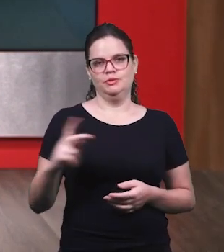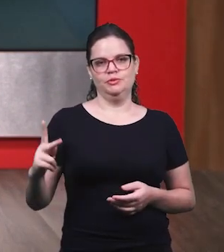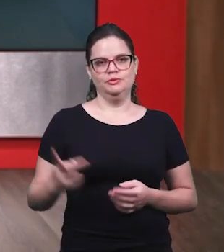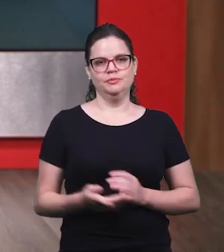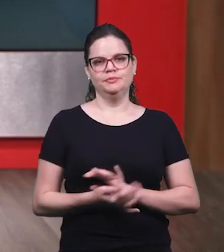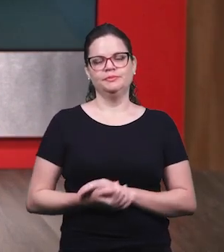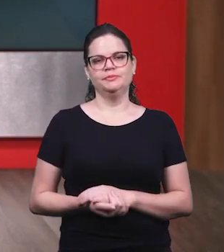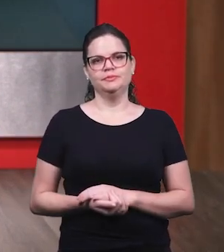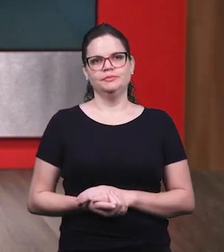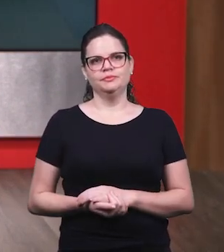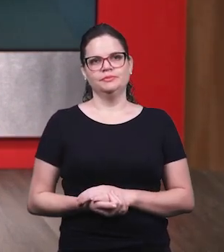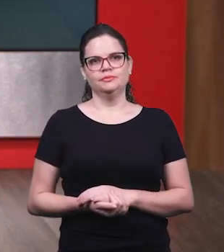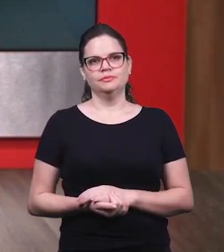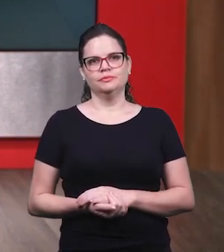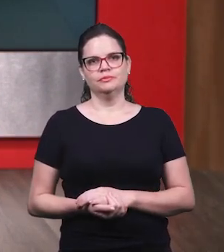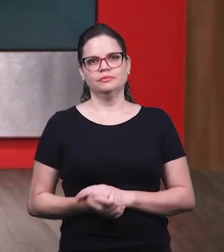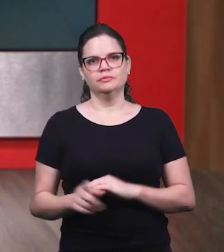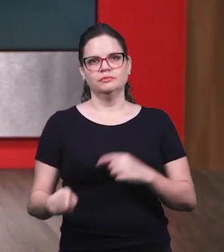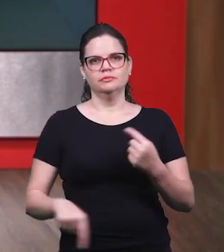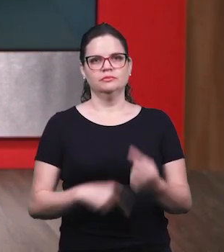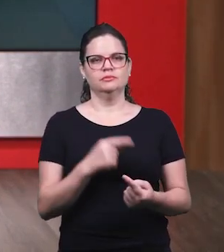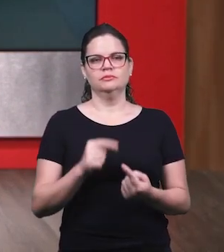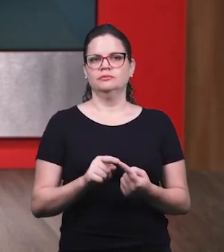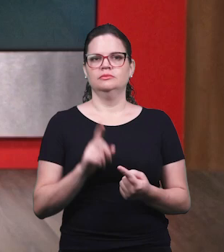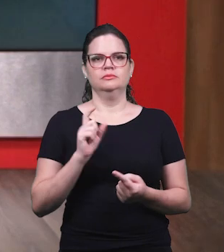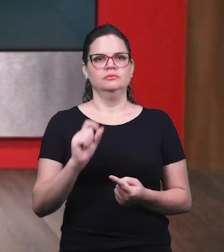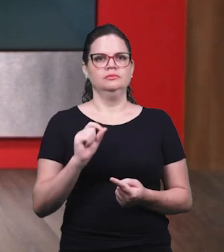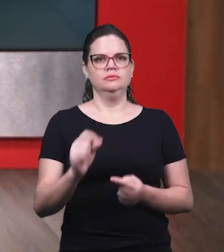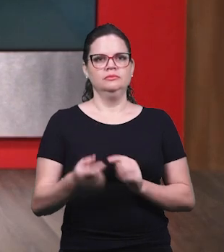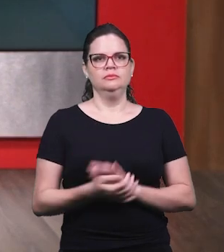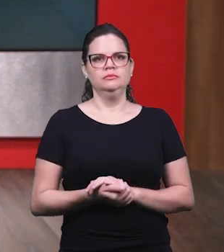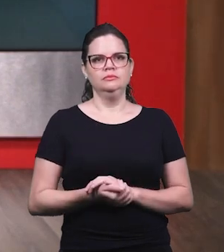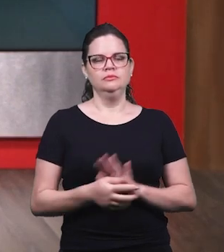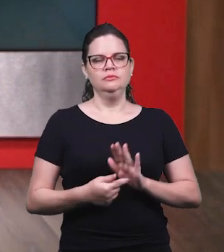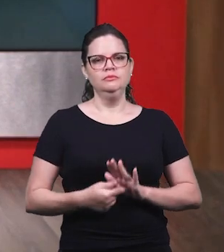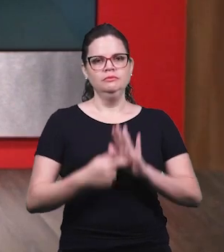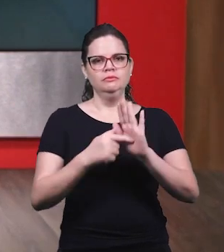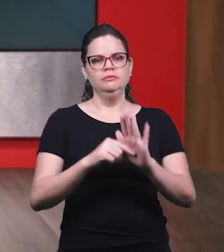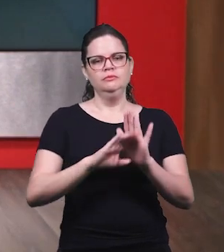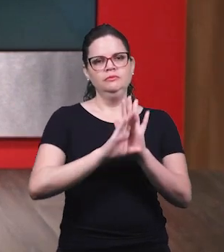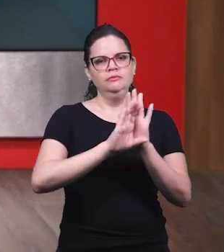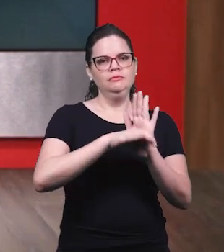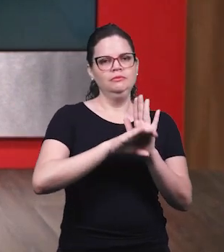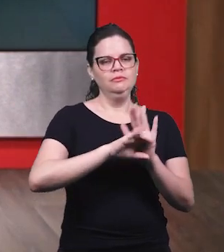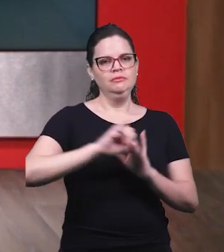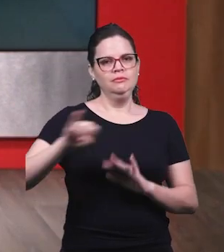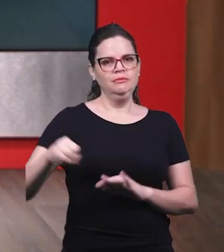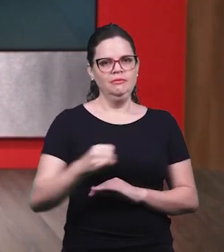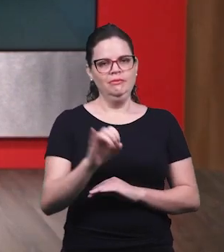programa, o nosso objetivo é conceituar juros simples,